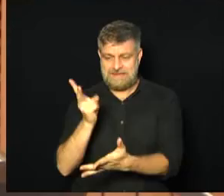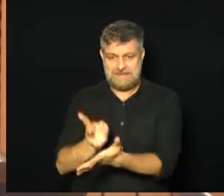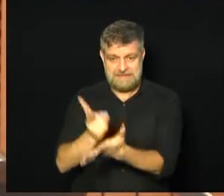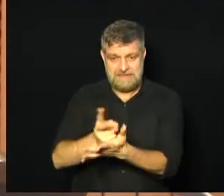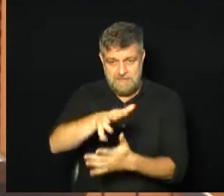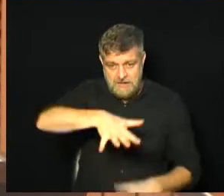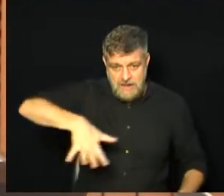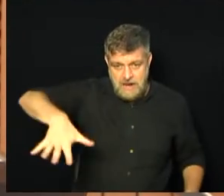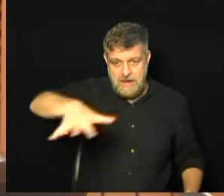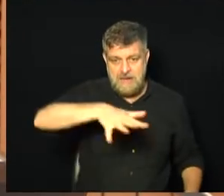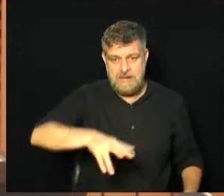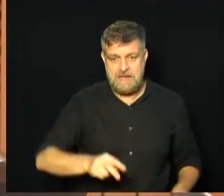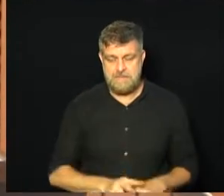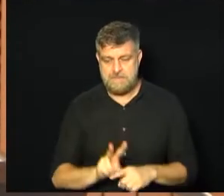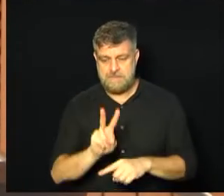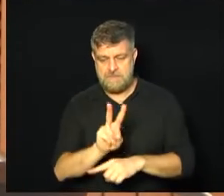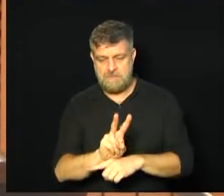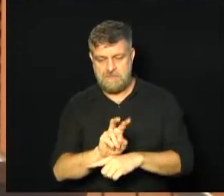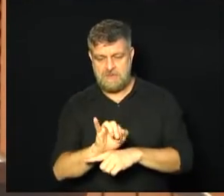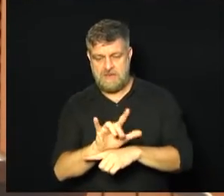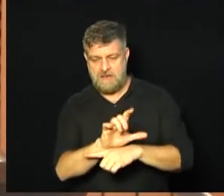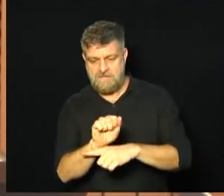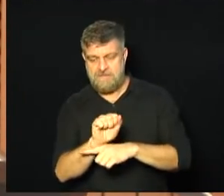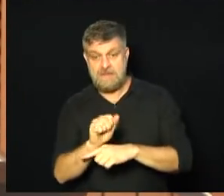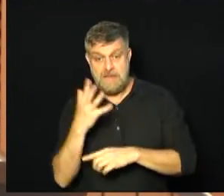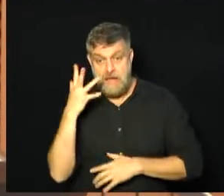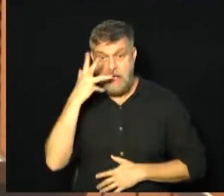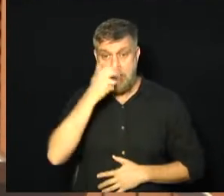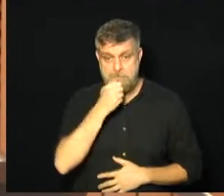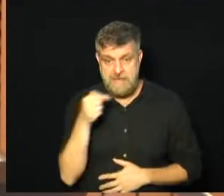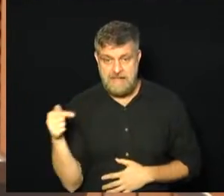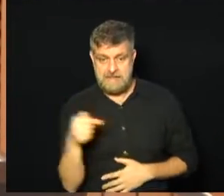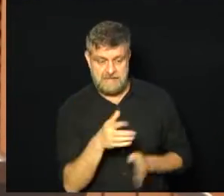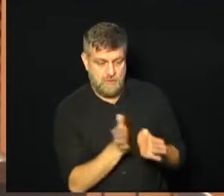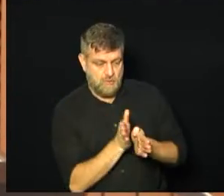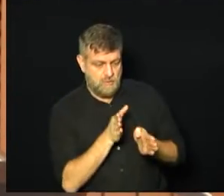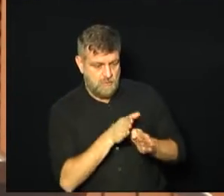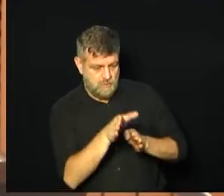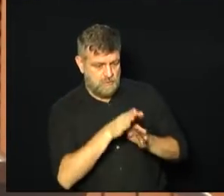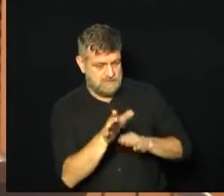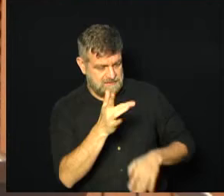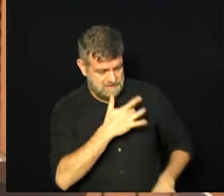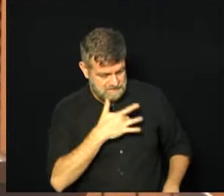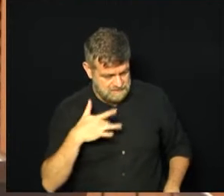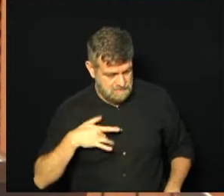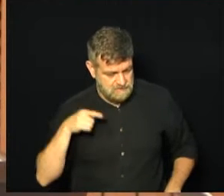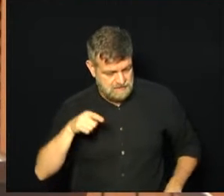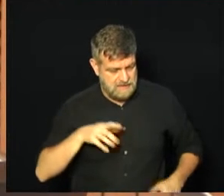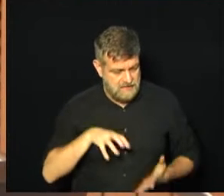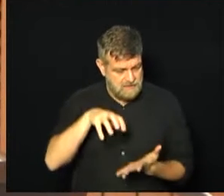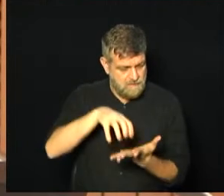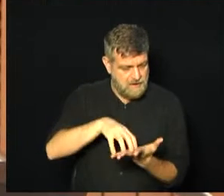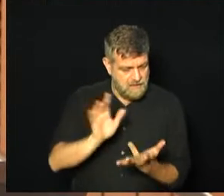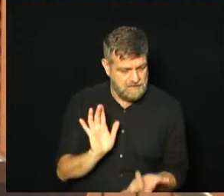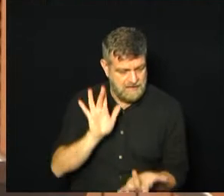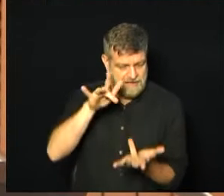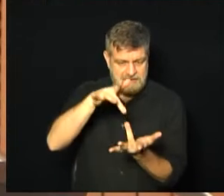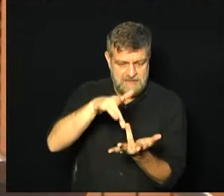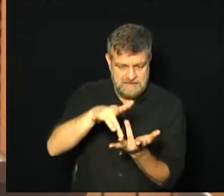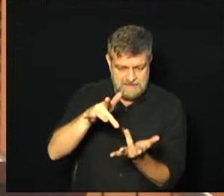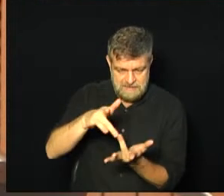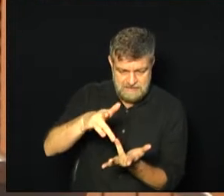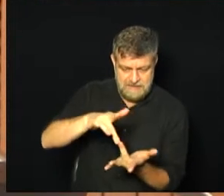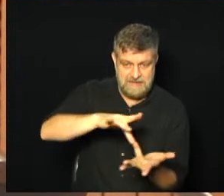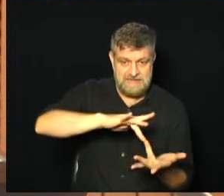Vila Bela, né, Bia? Bia representando aqui o Conselho Local de Saúde da região da Integração. E a gente tem